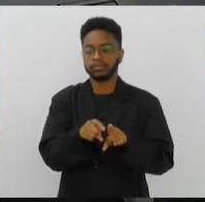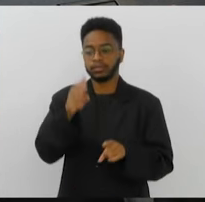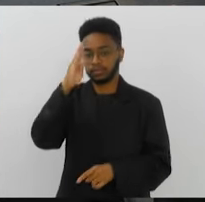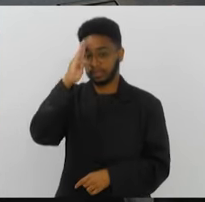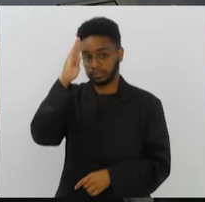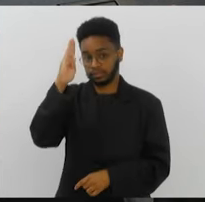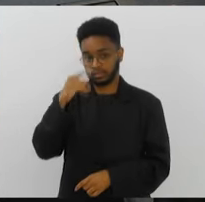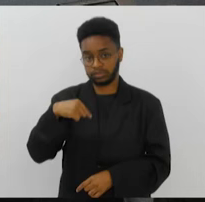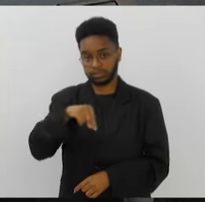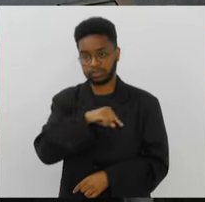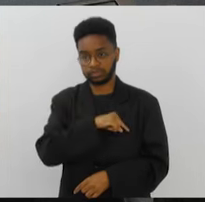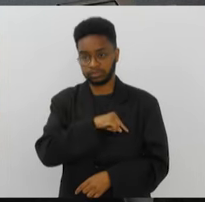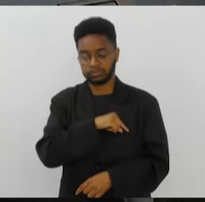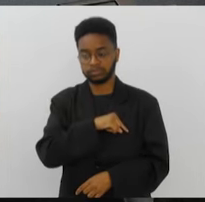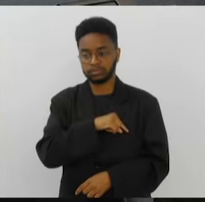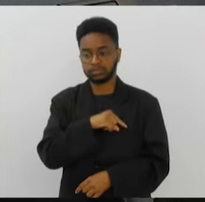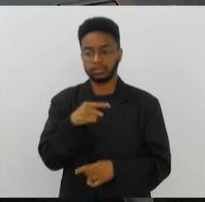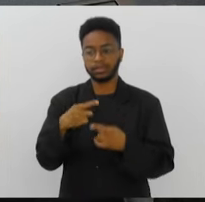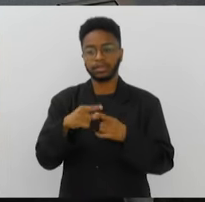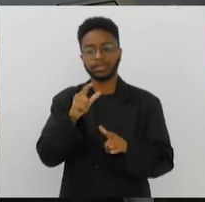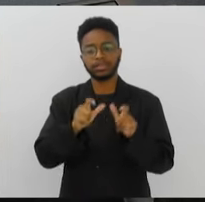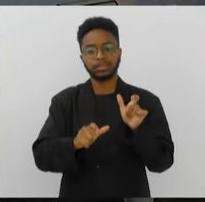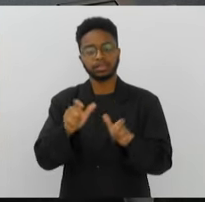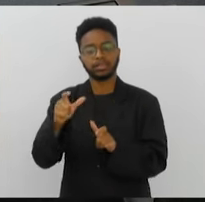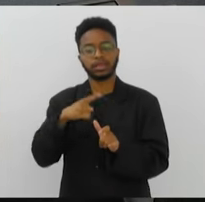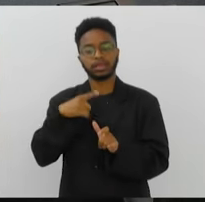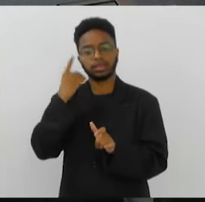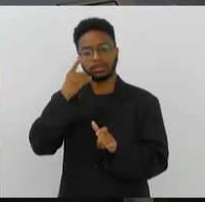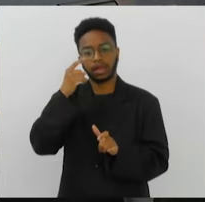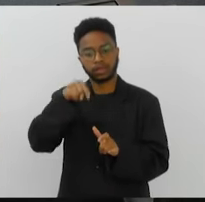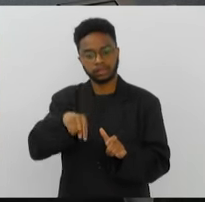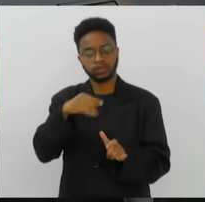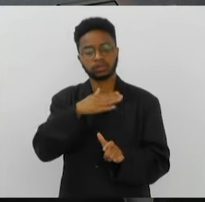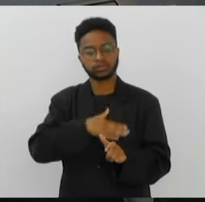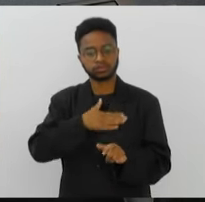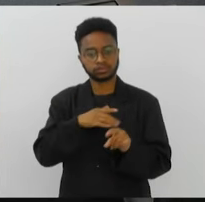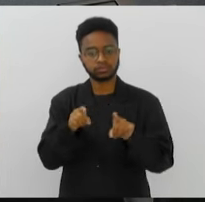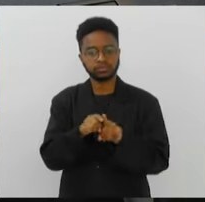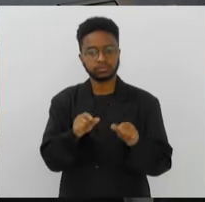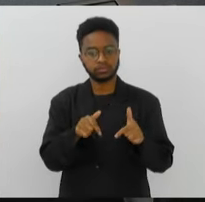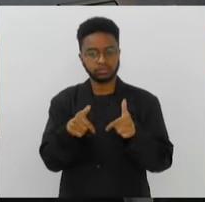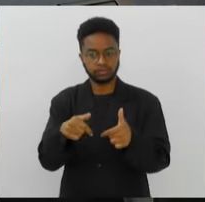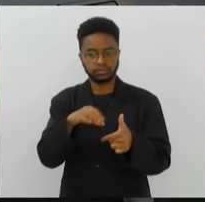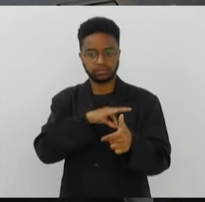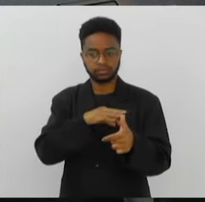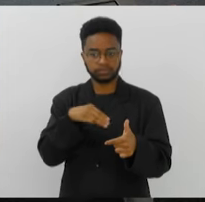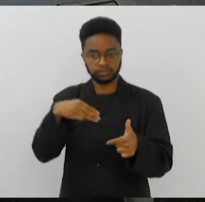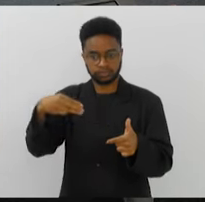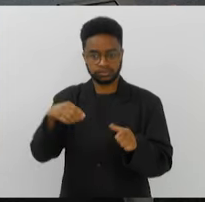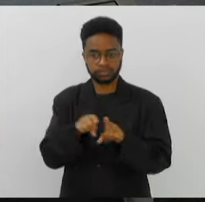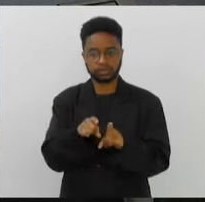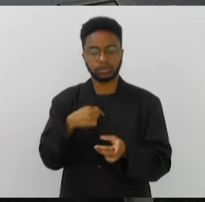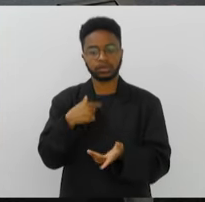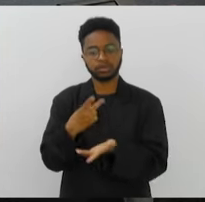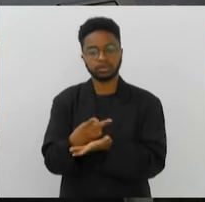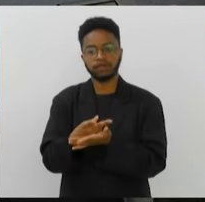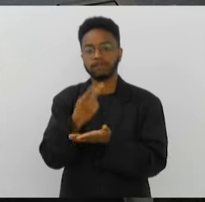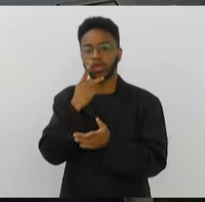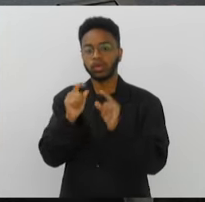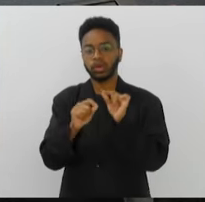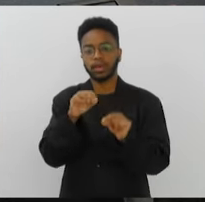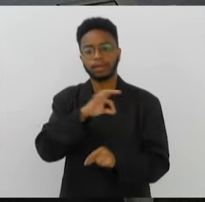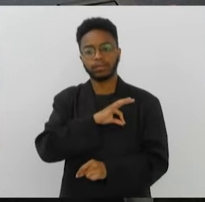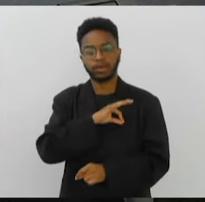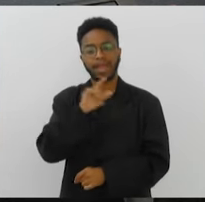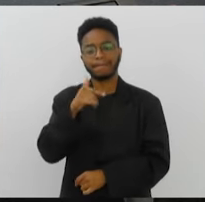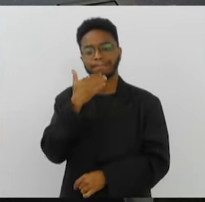gente... tem parlamentares aqui que também gosta da atuação da Polícia Militar, que eu sempre digo que a Polícia Militar é